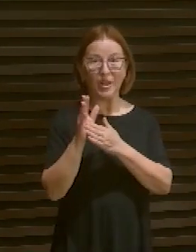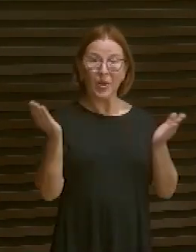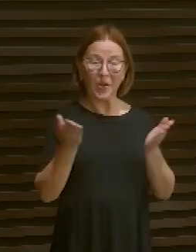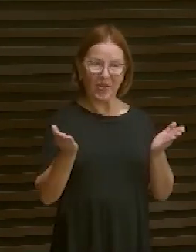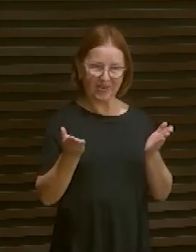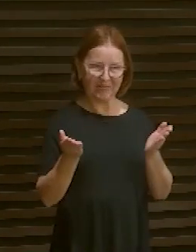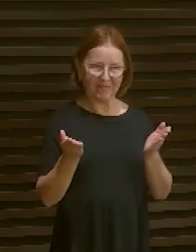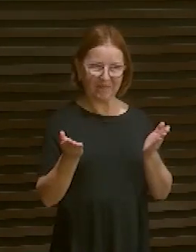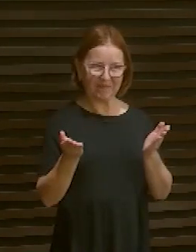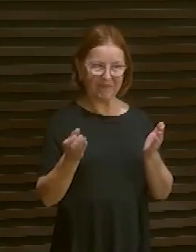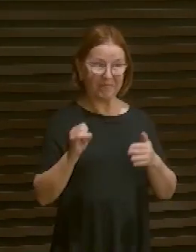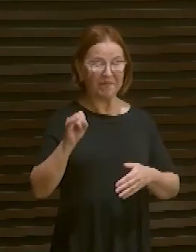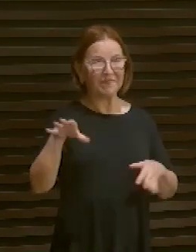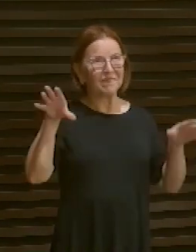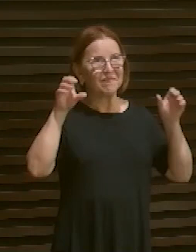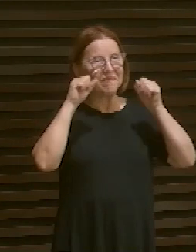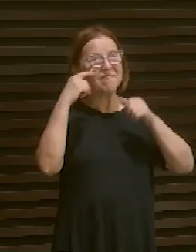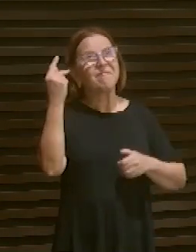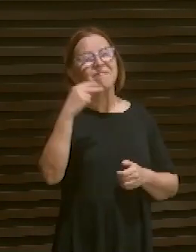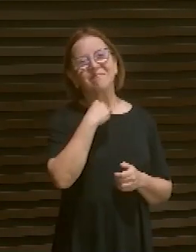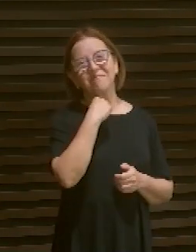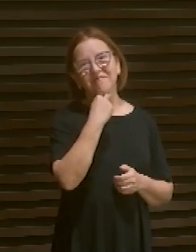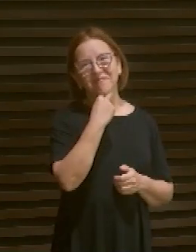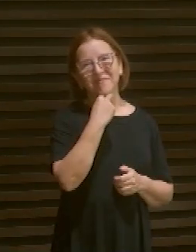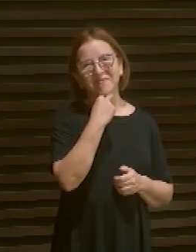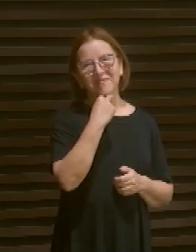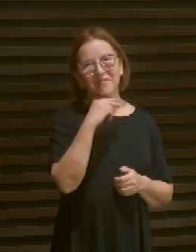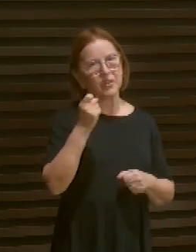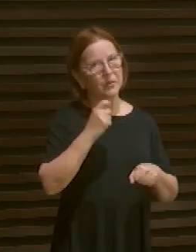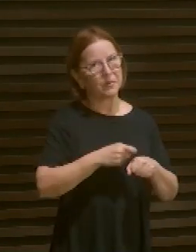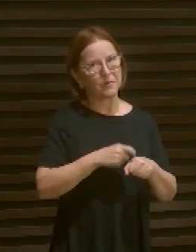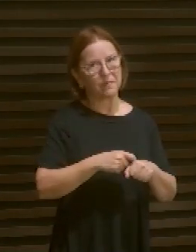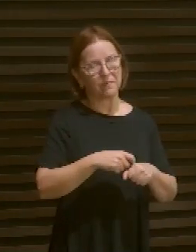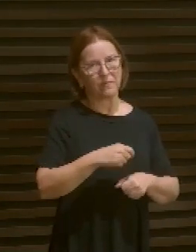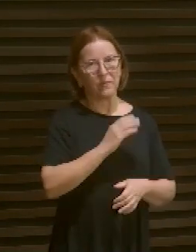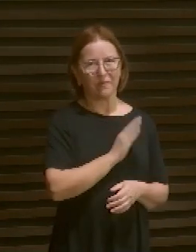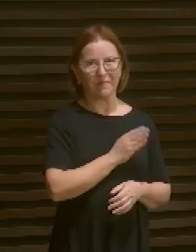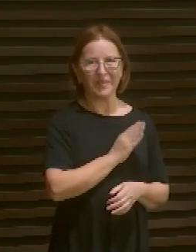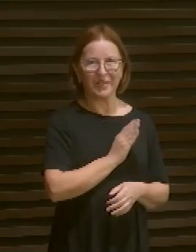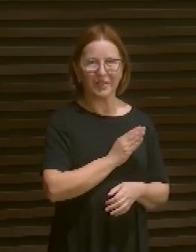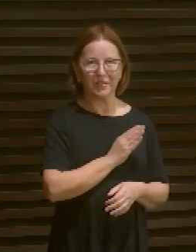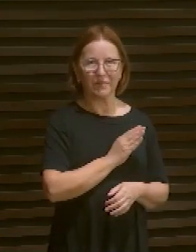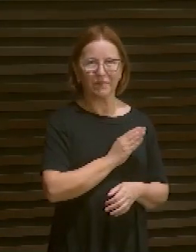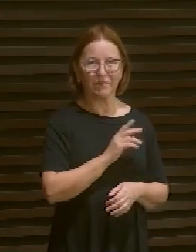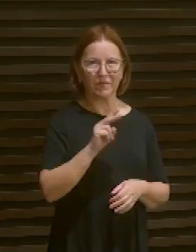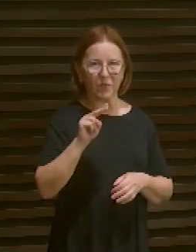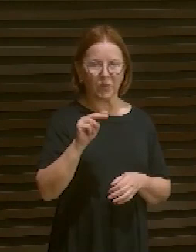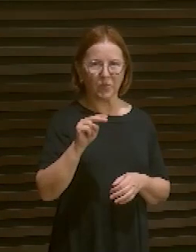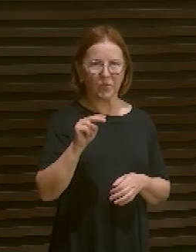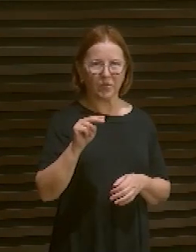Hoje, se ouvirdes a sua voz, não endureçais o coração